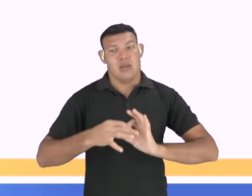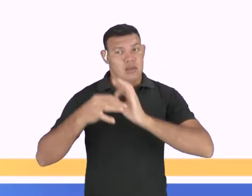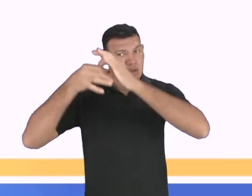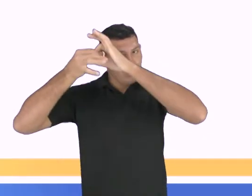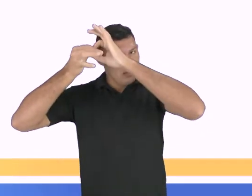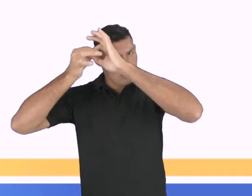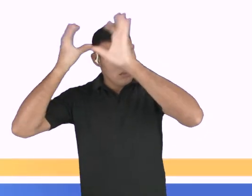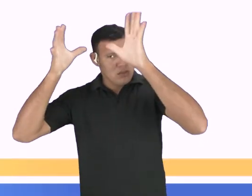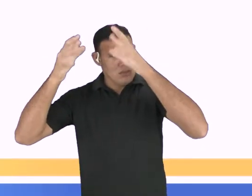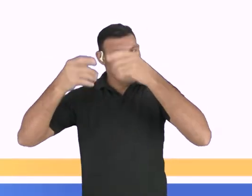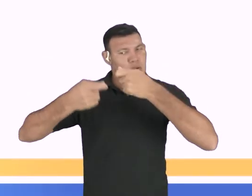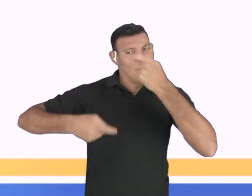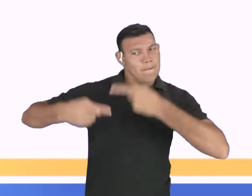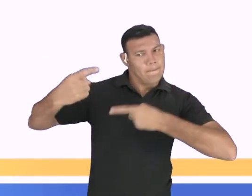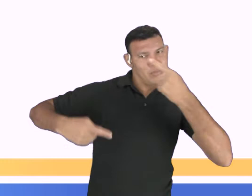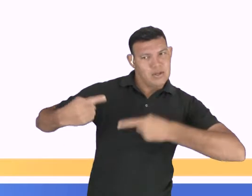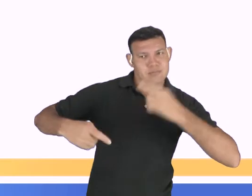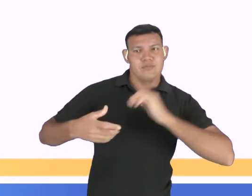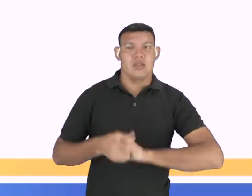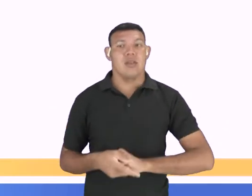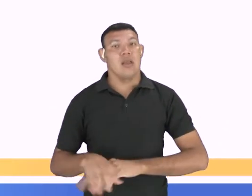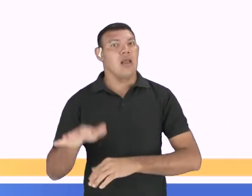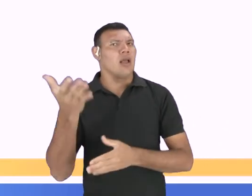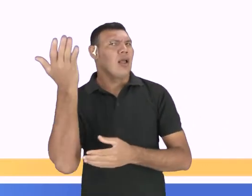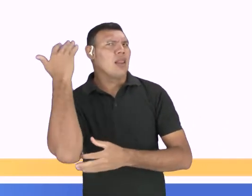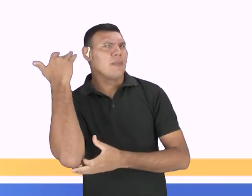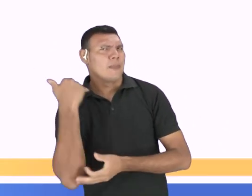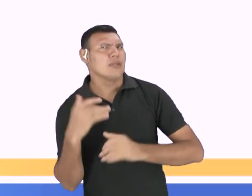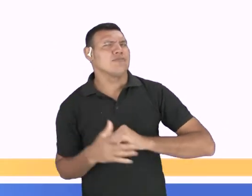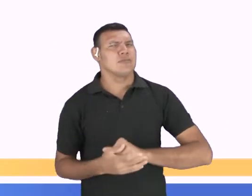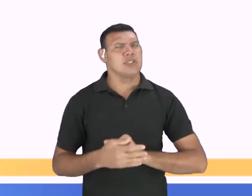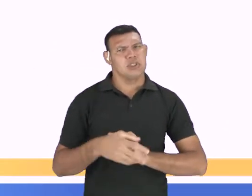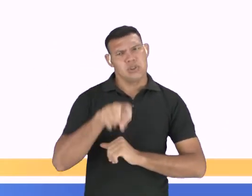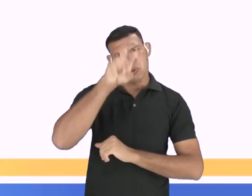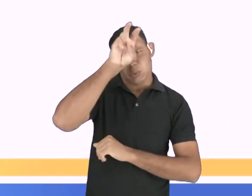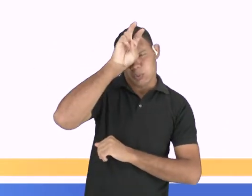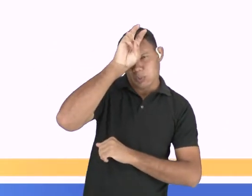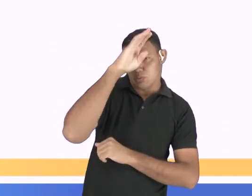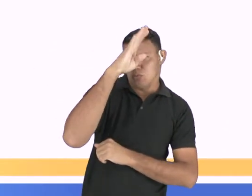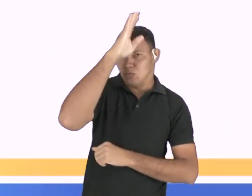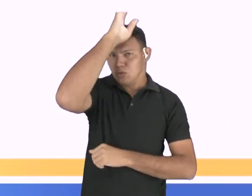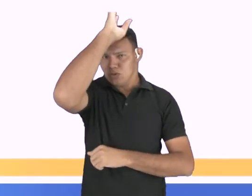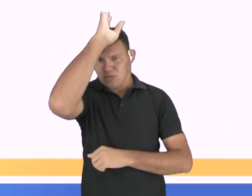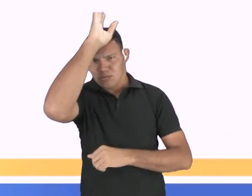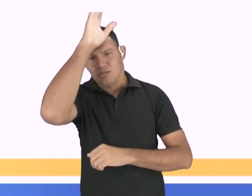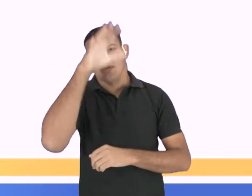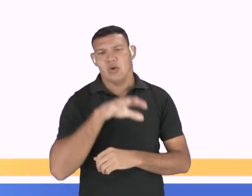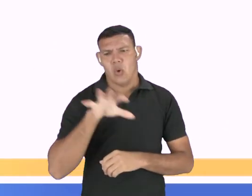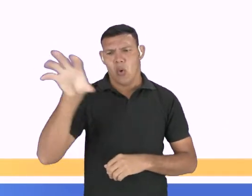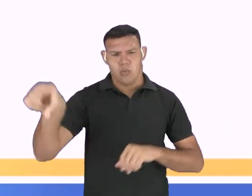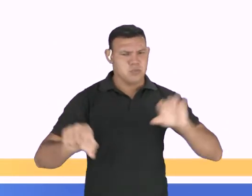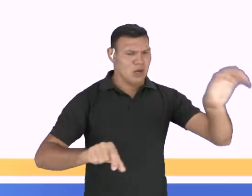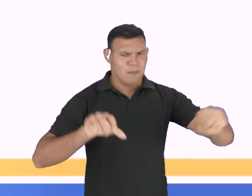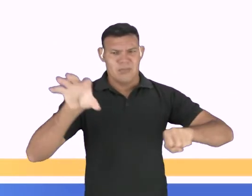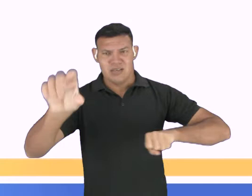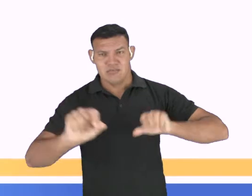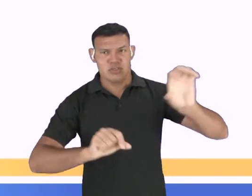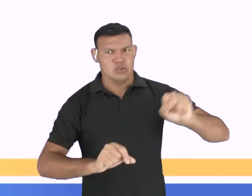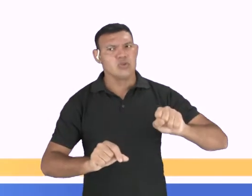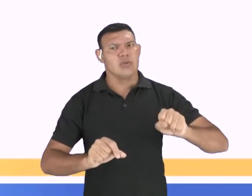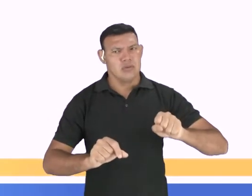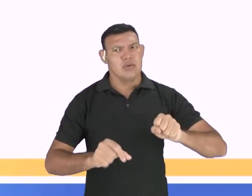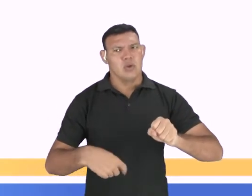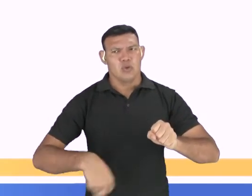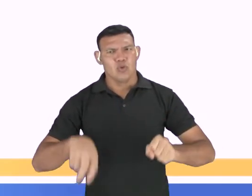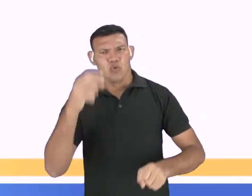do passado, lá do Egito, de Roma, eles agregavam várias culturas, né, de vários povos diferentes. Então, essa